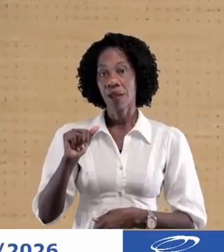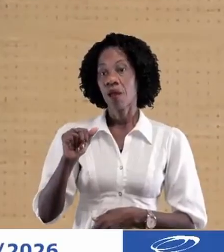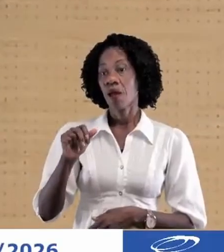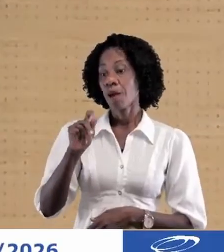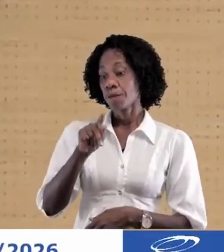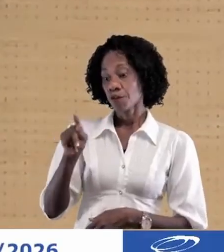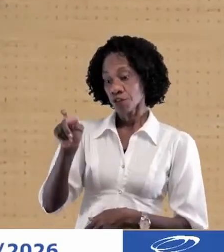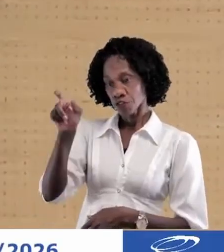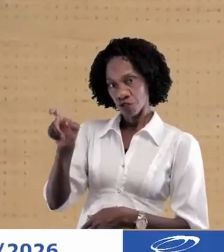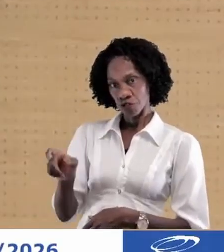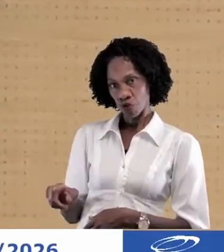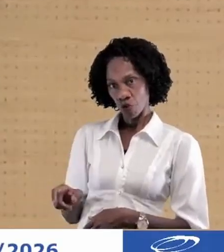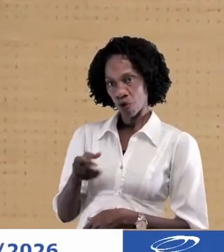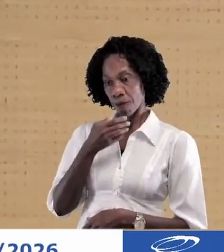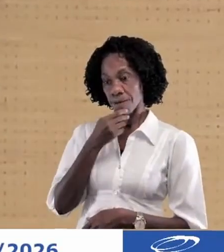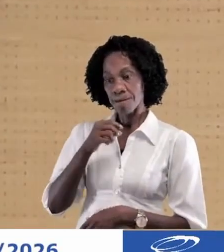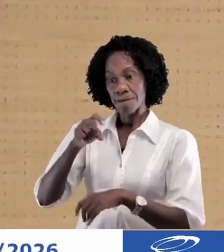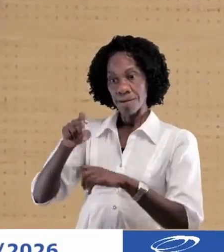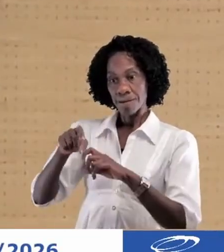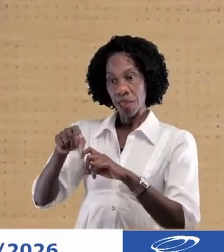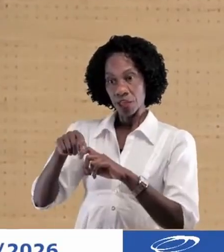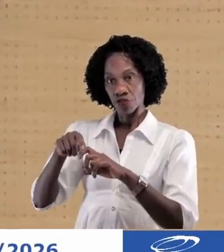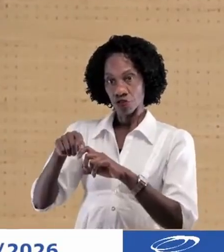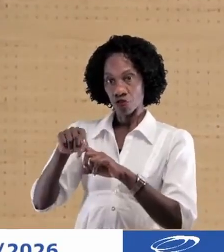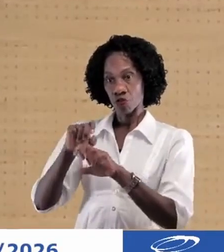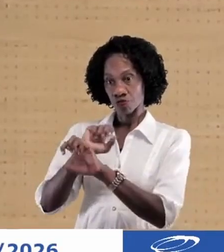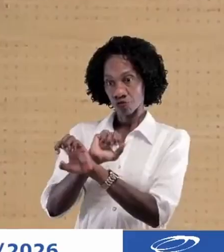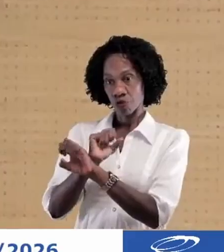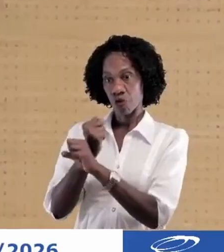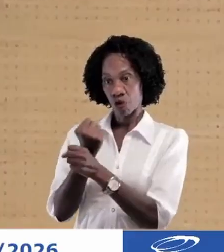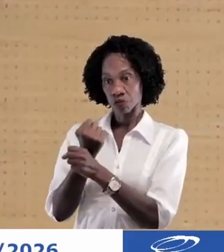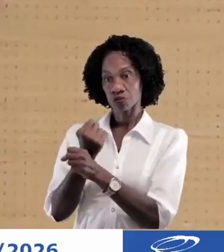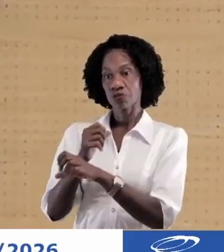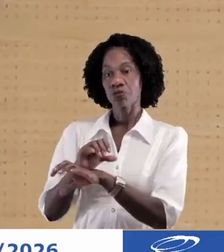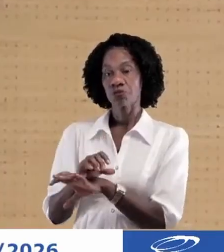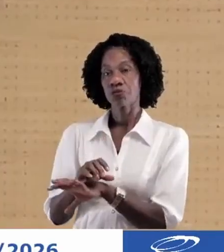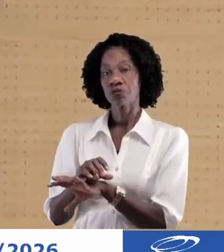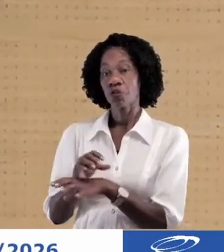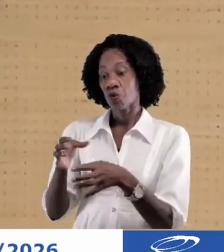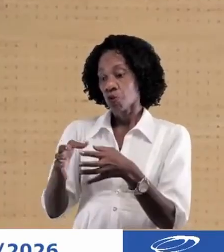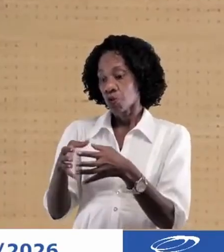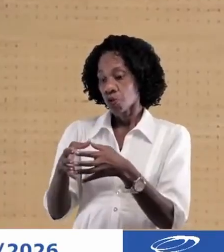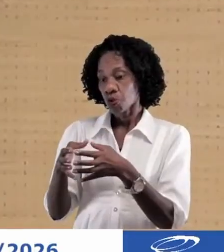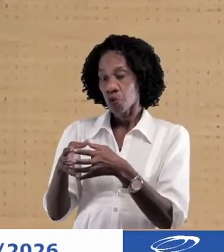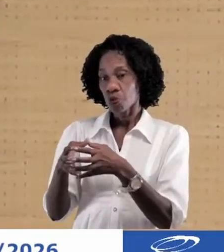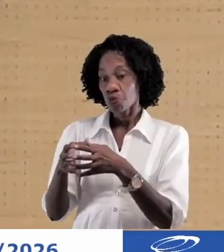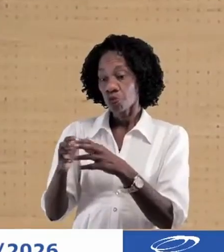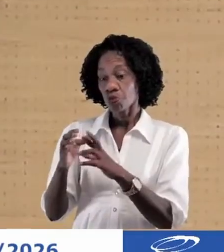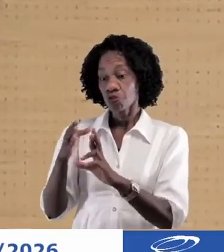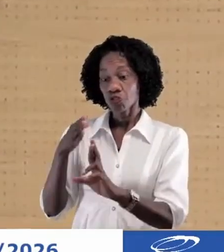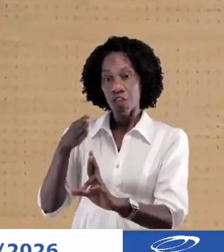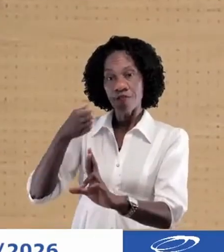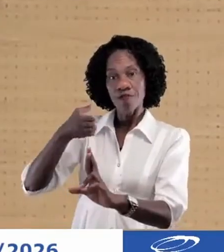Aarhus Denmark Microdialysis Research Group, um grupo de referência mundial que utiliza a microdiálise